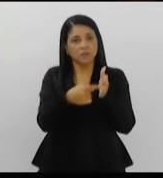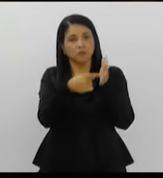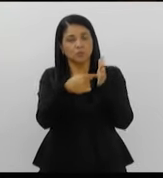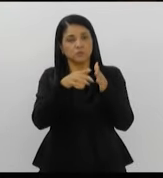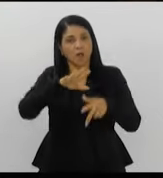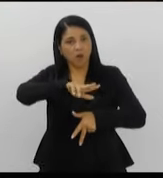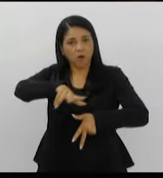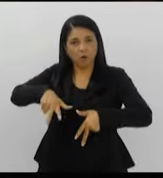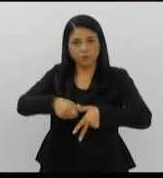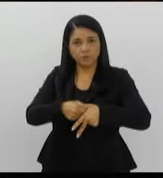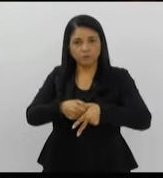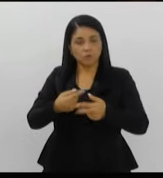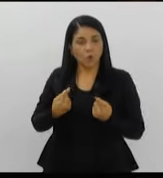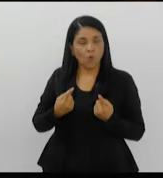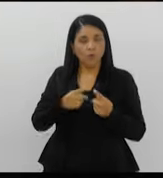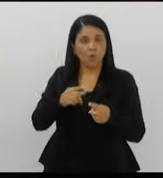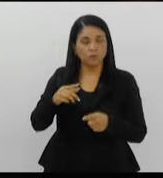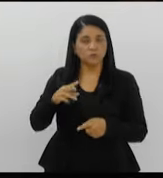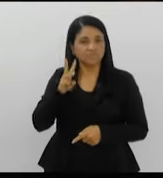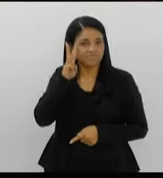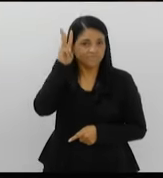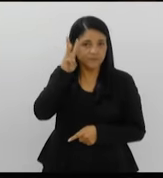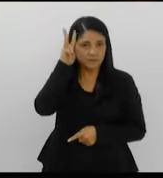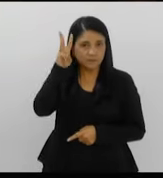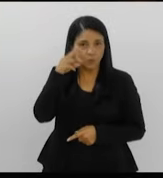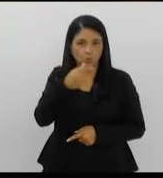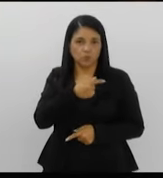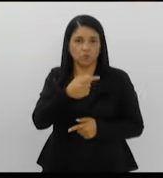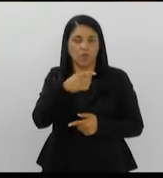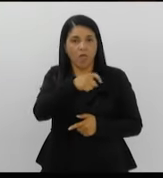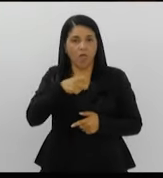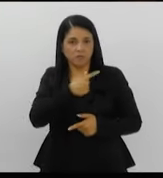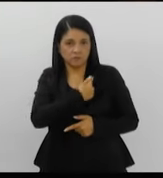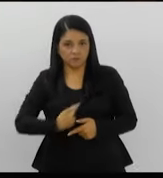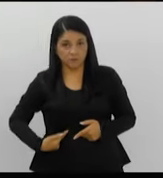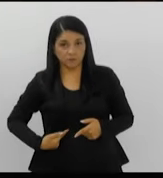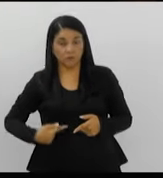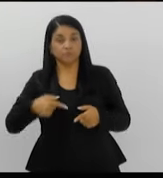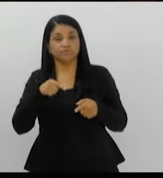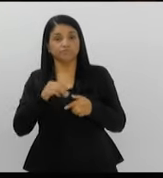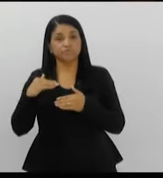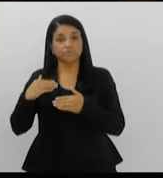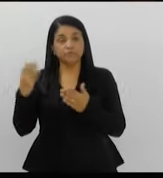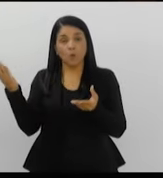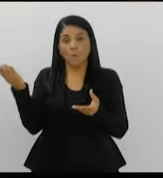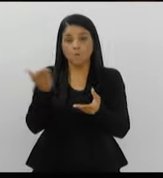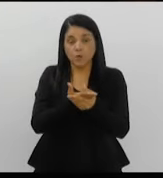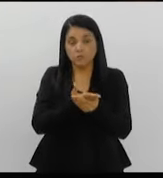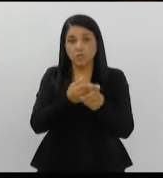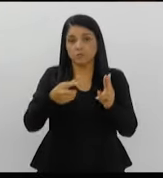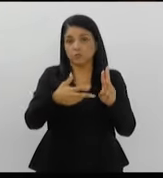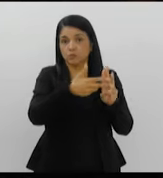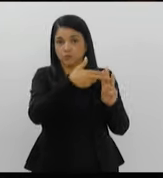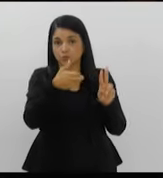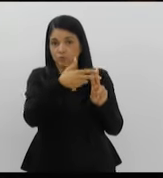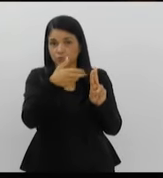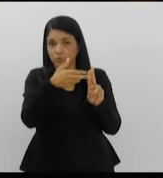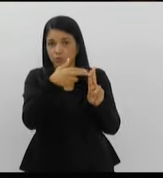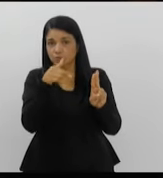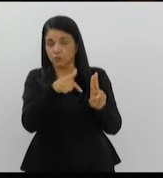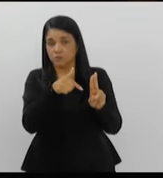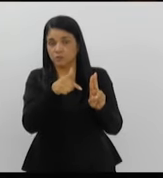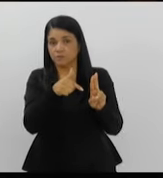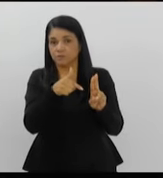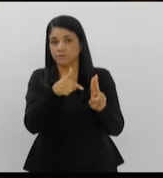corrupção contra o Wilson Witzel e respondendo ao processo de precarização do SUS que estava em curso,